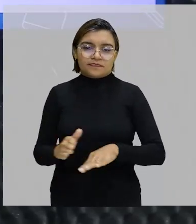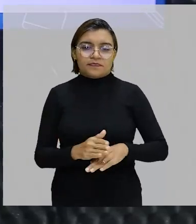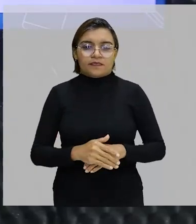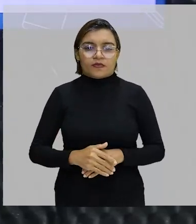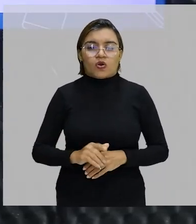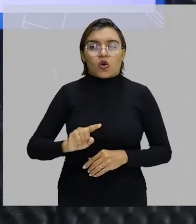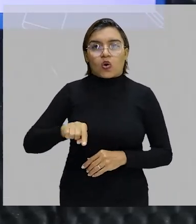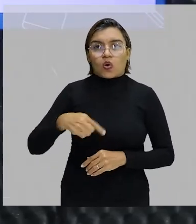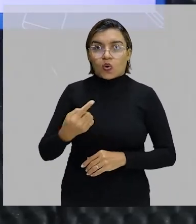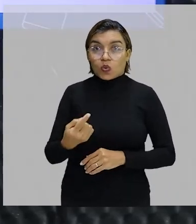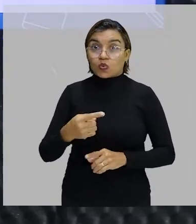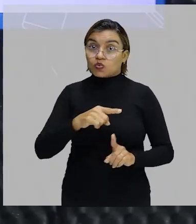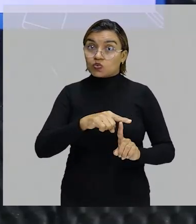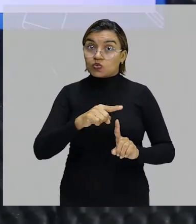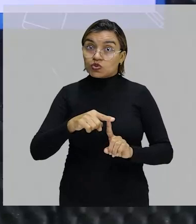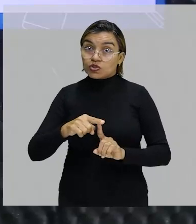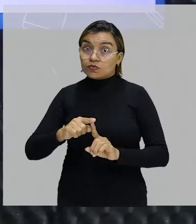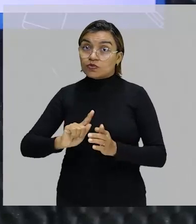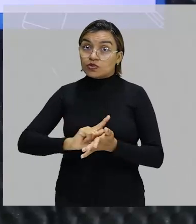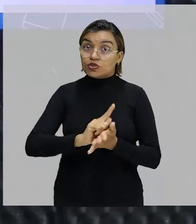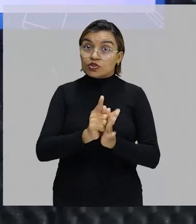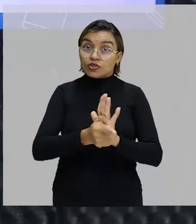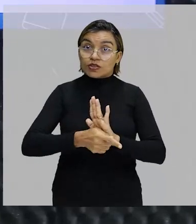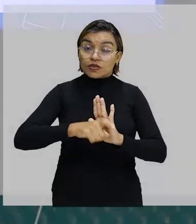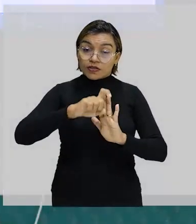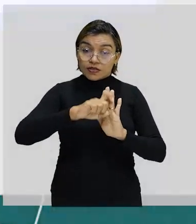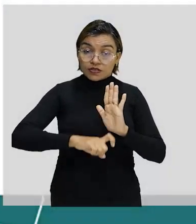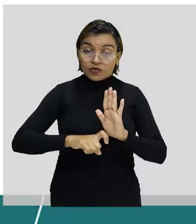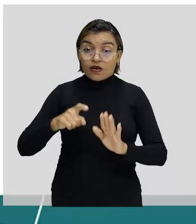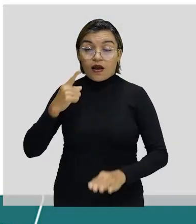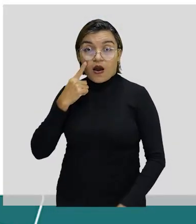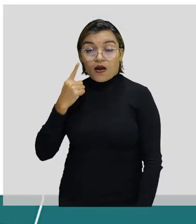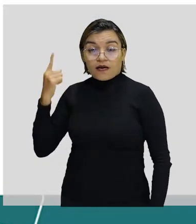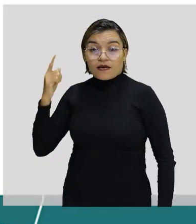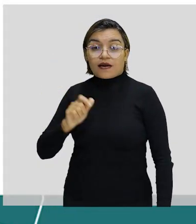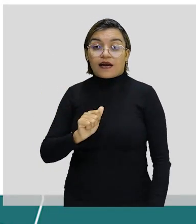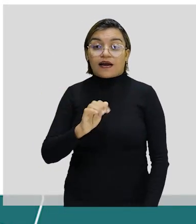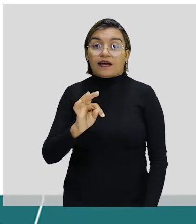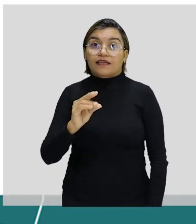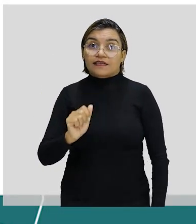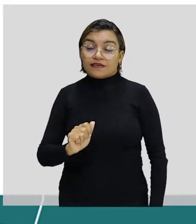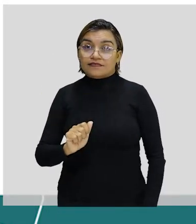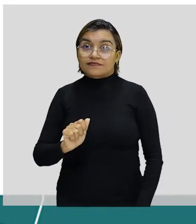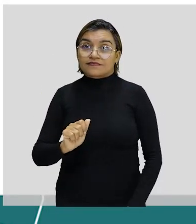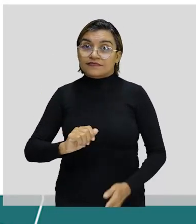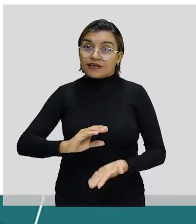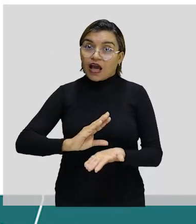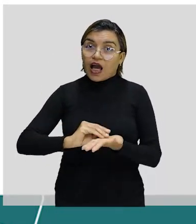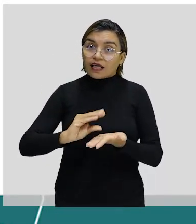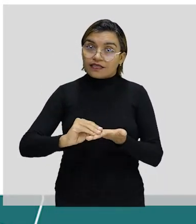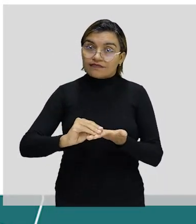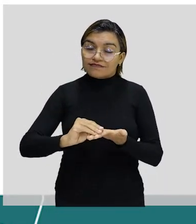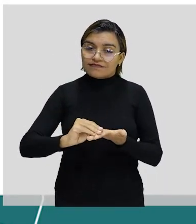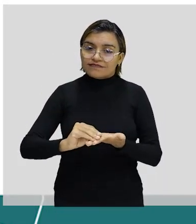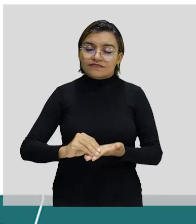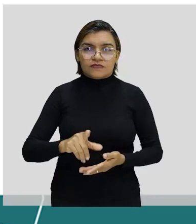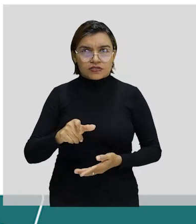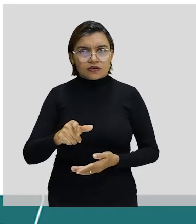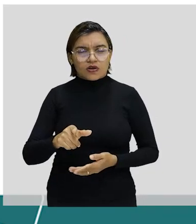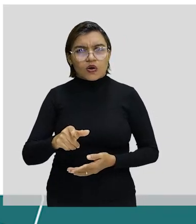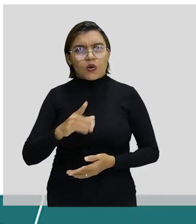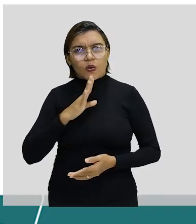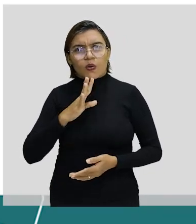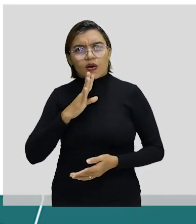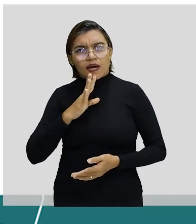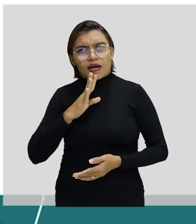outro tipo, aliás, de um outro gênero textual, que é a ata. Já ouviram falar de ata? Não estou falando da fruta, não, estou falando de